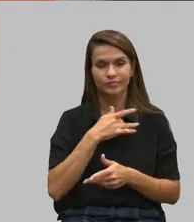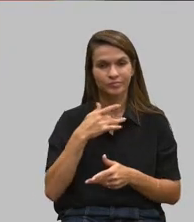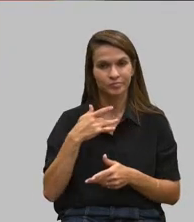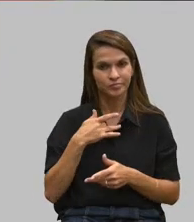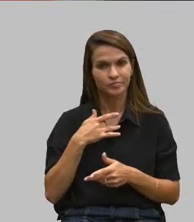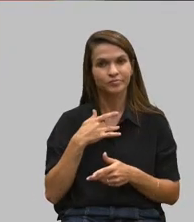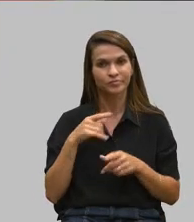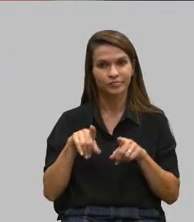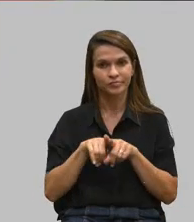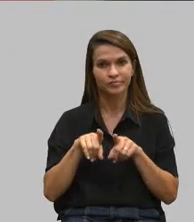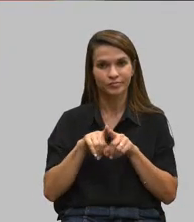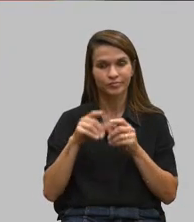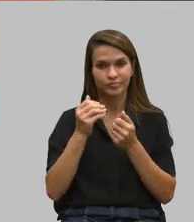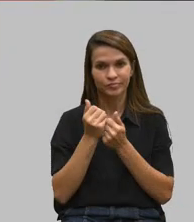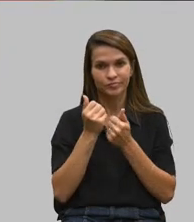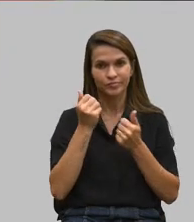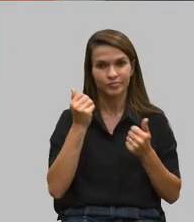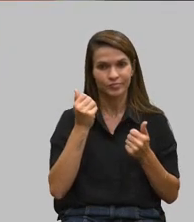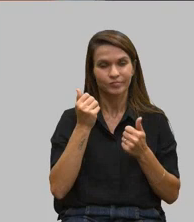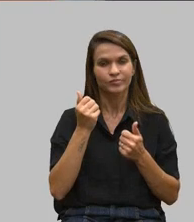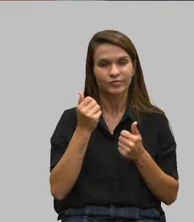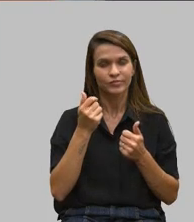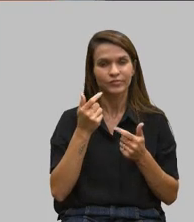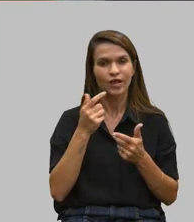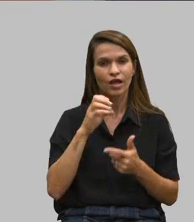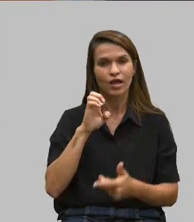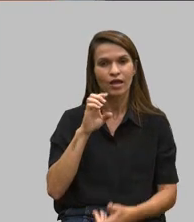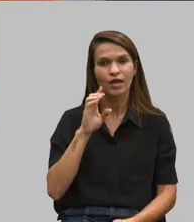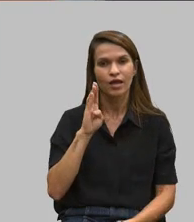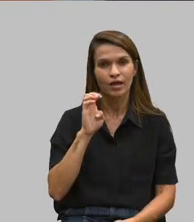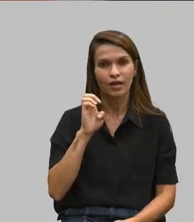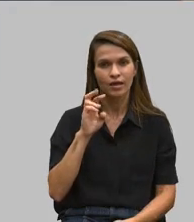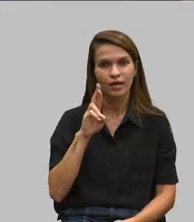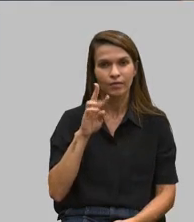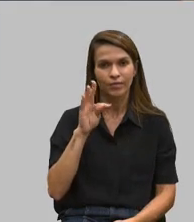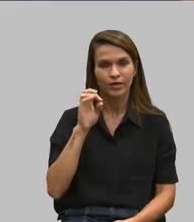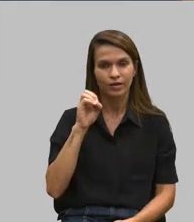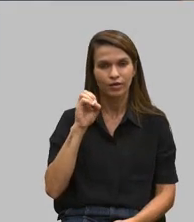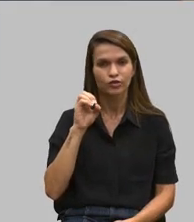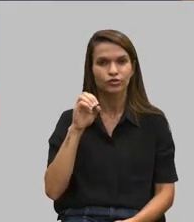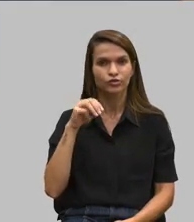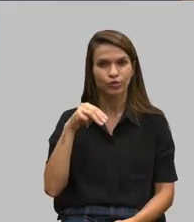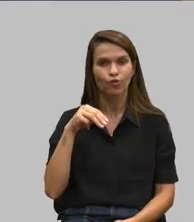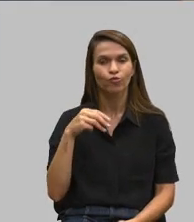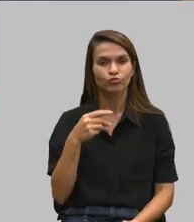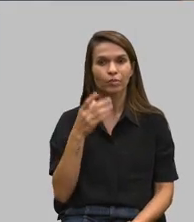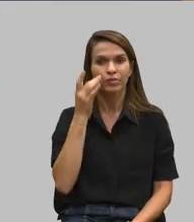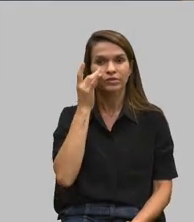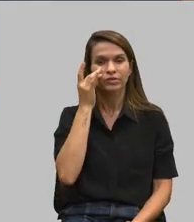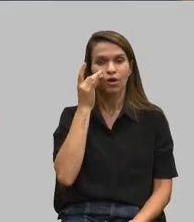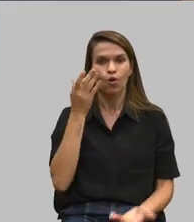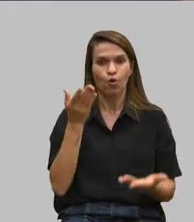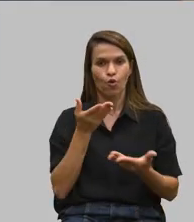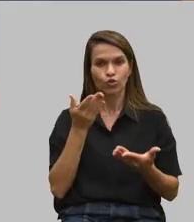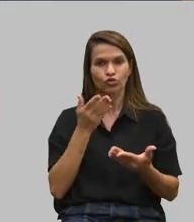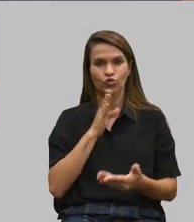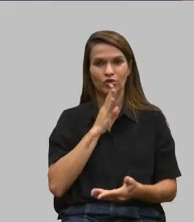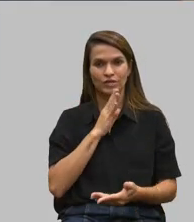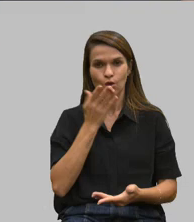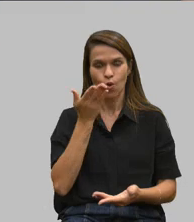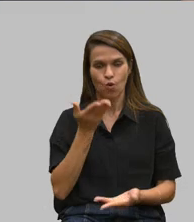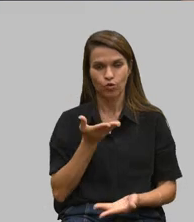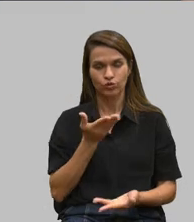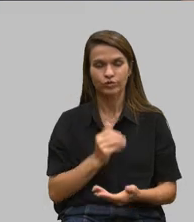Everton que acabou de entrar tem pouco tempo Estamos conhecendo hoje pessoalmente eu queria na verdade né